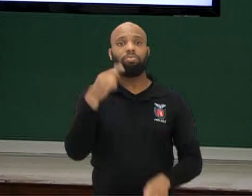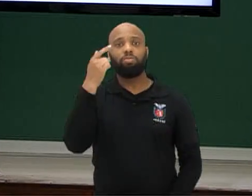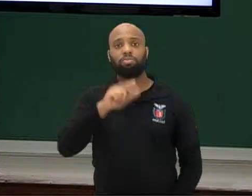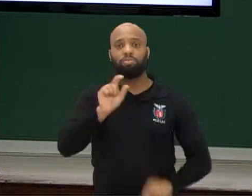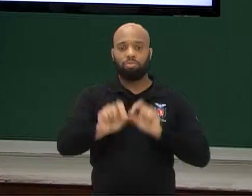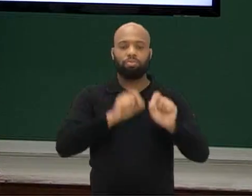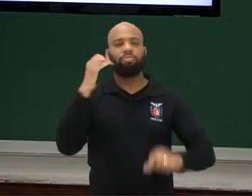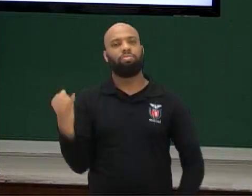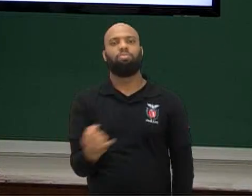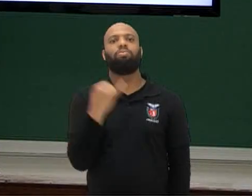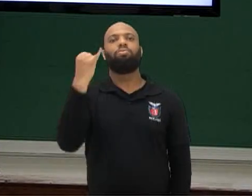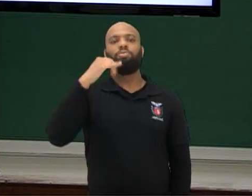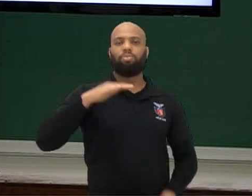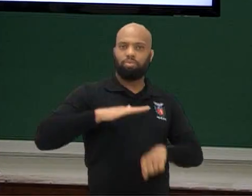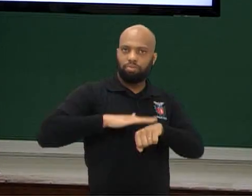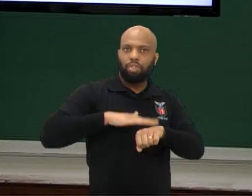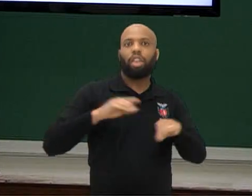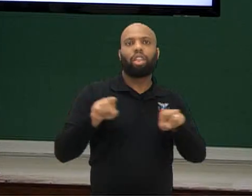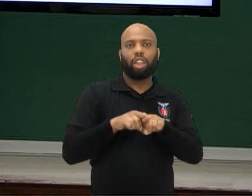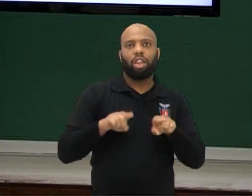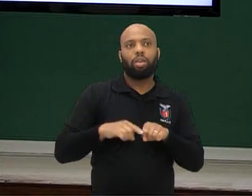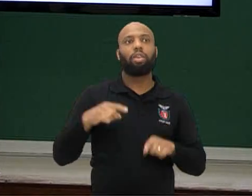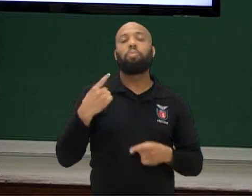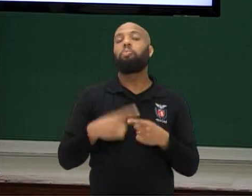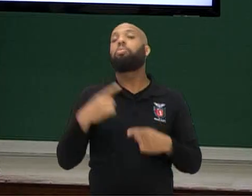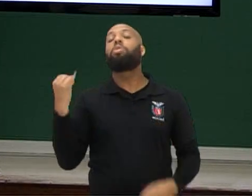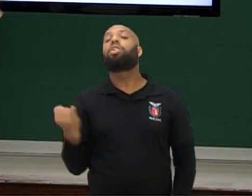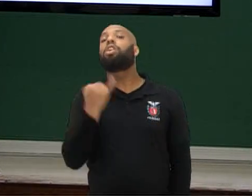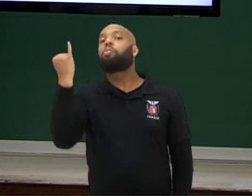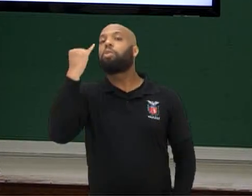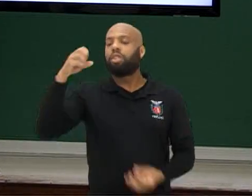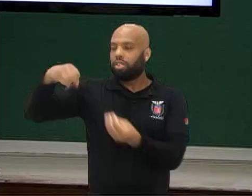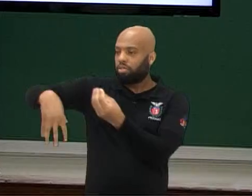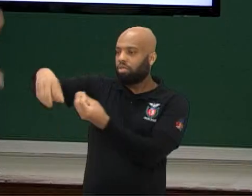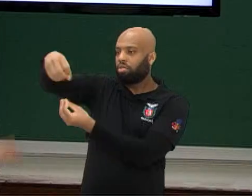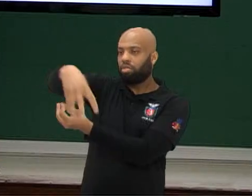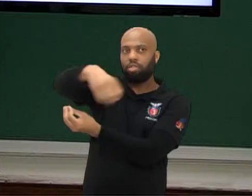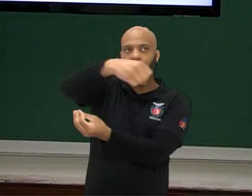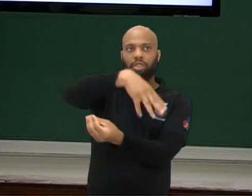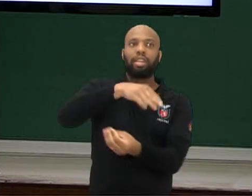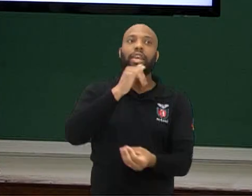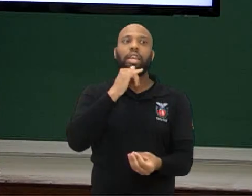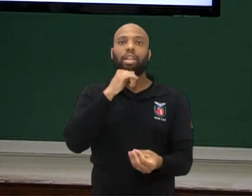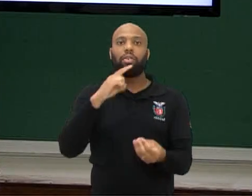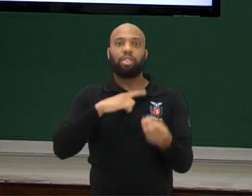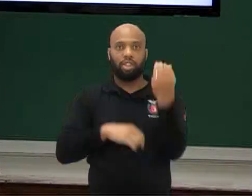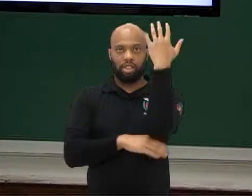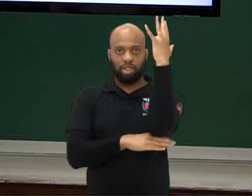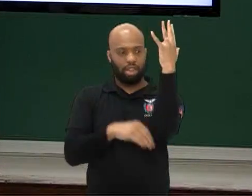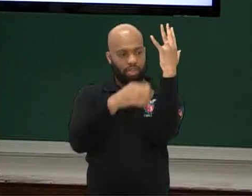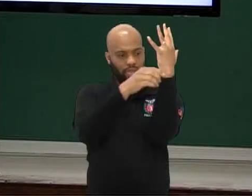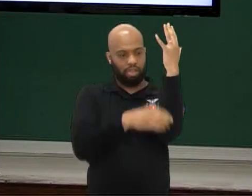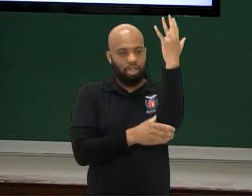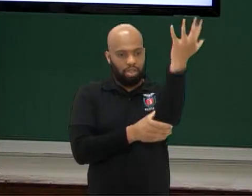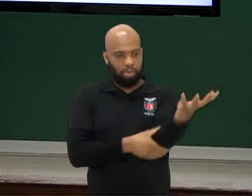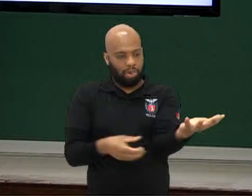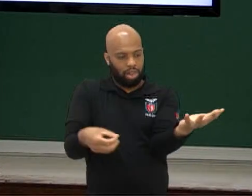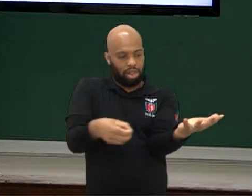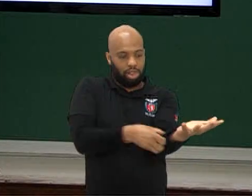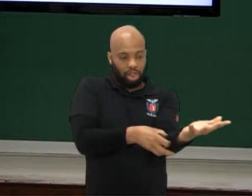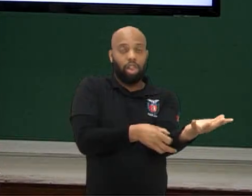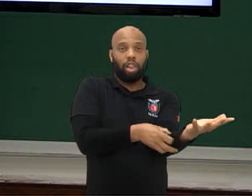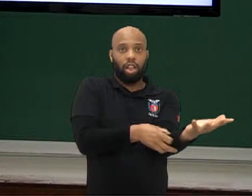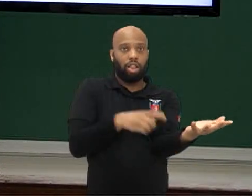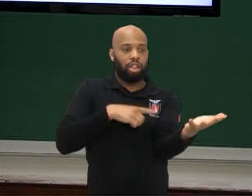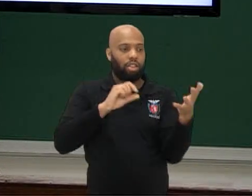maneira importantíssima, pessoal. Por quê? Porque eles se instalam naqueles troncos de árvores caídas, nos galhos,